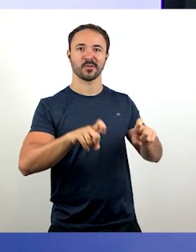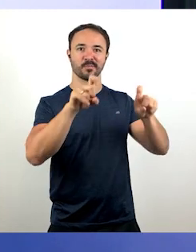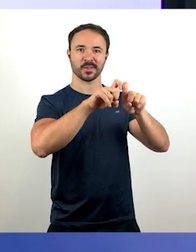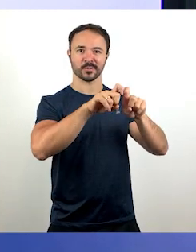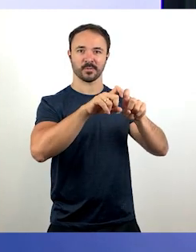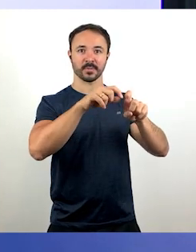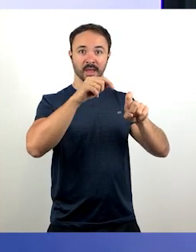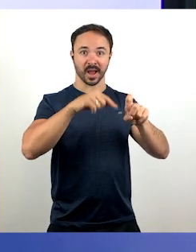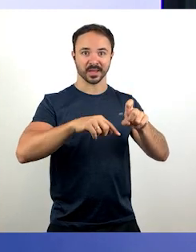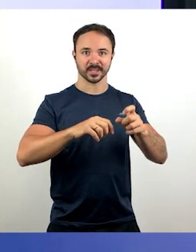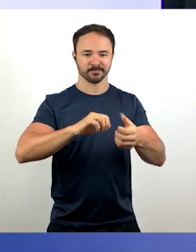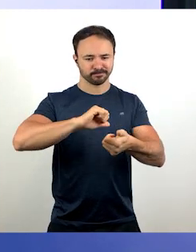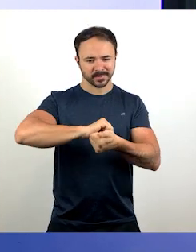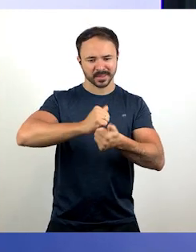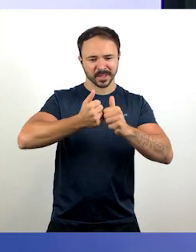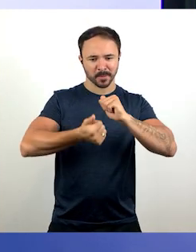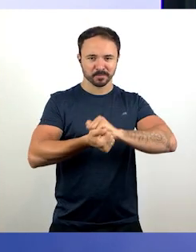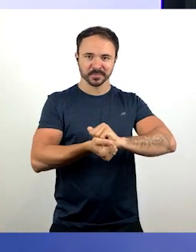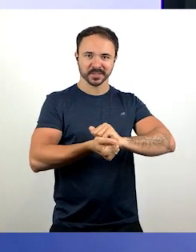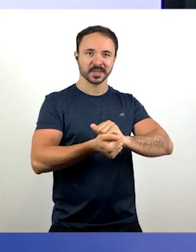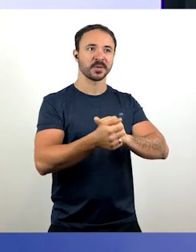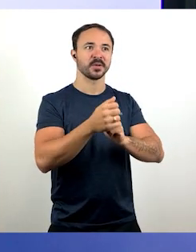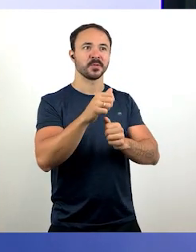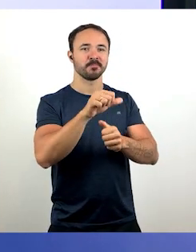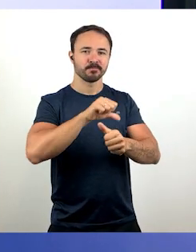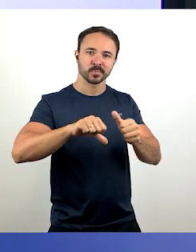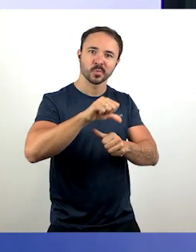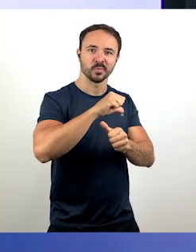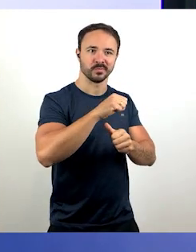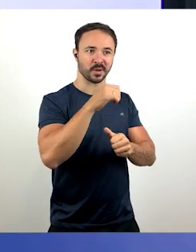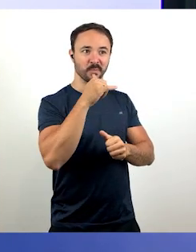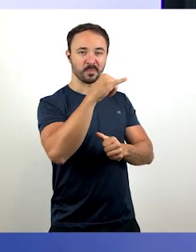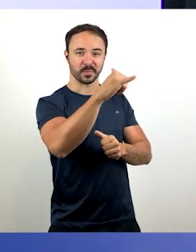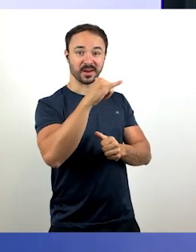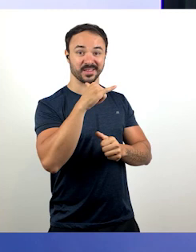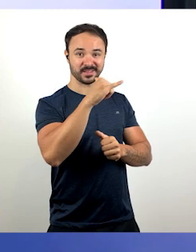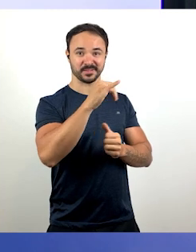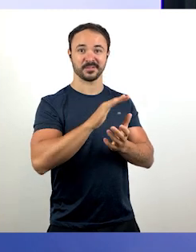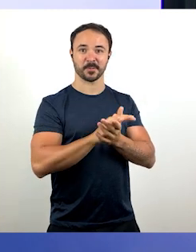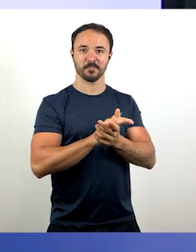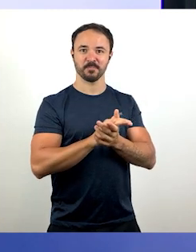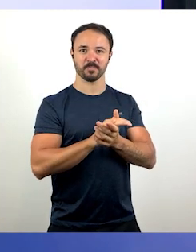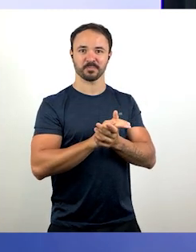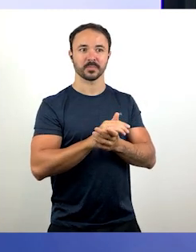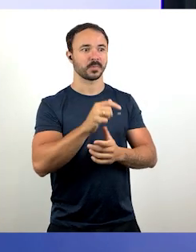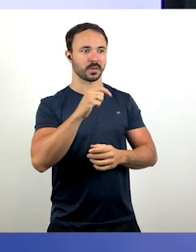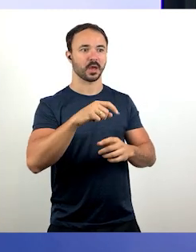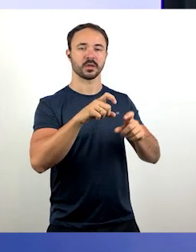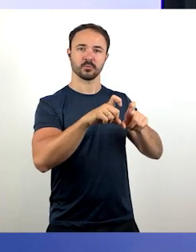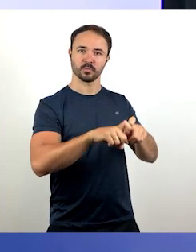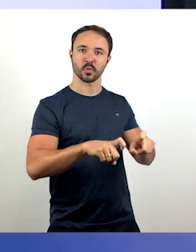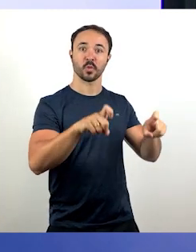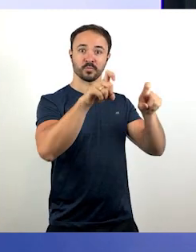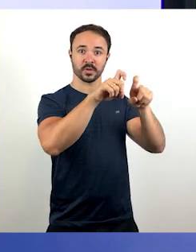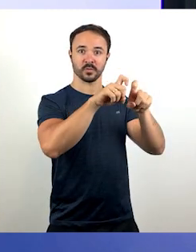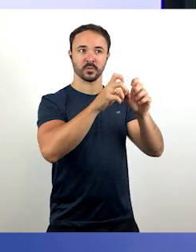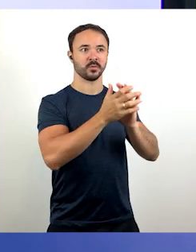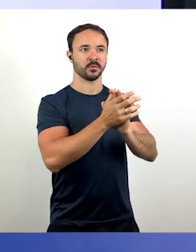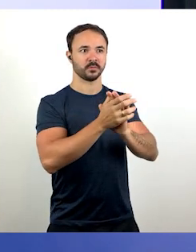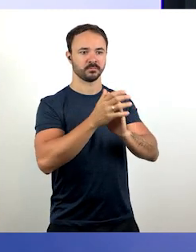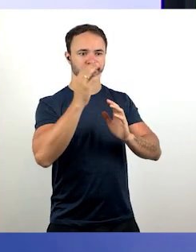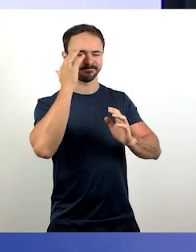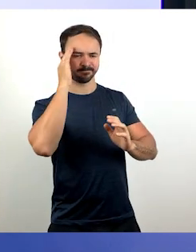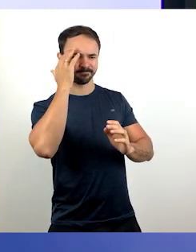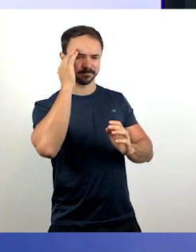teclado converte essa linguagem a pulsos elétricos, apenas a pontos de luz ligada ou